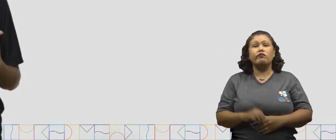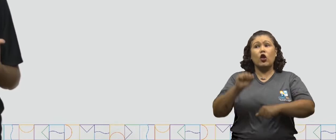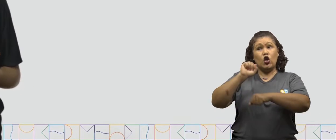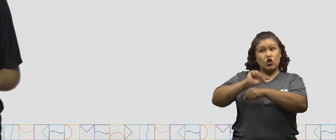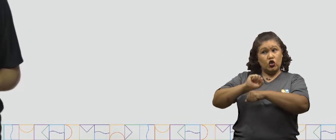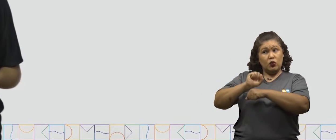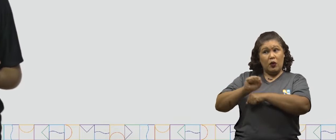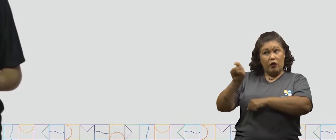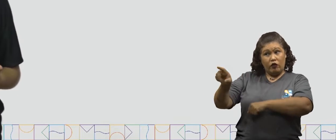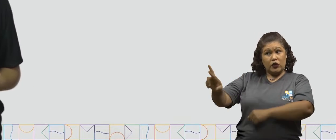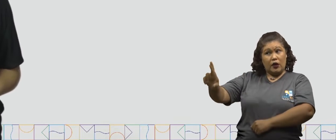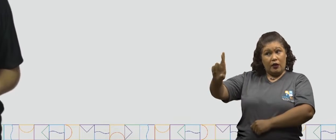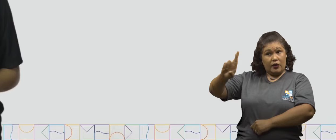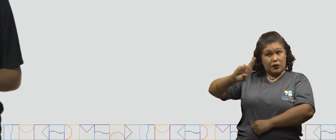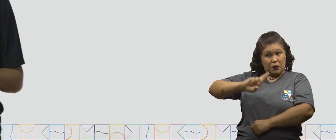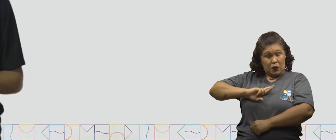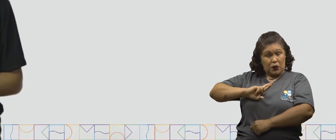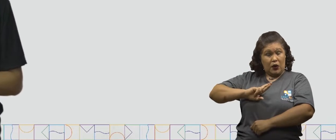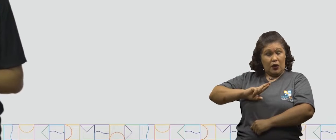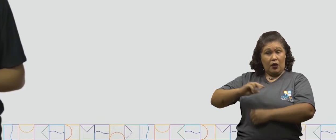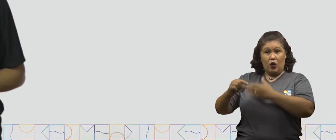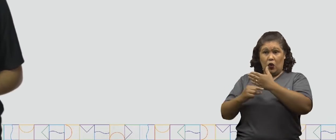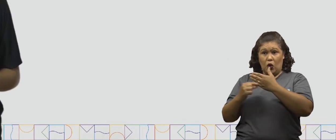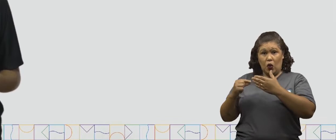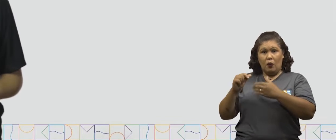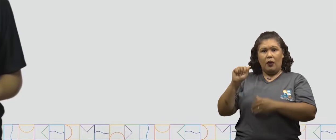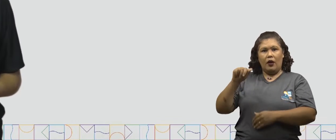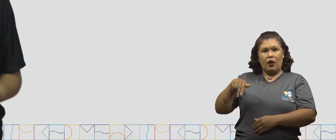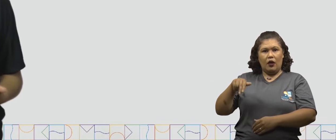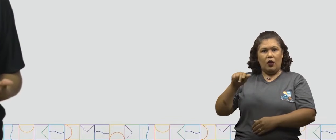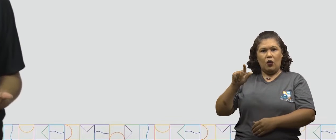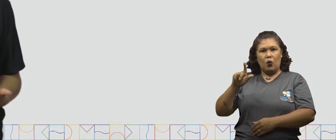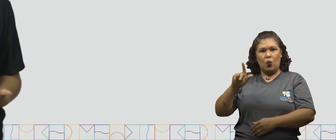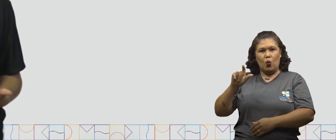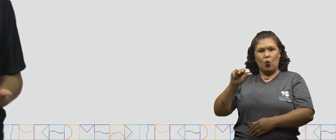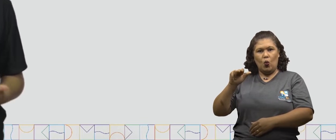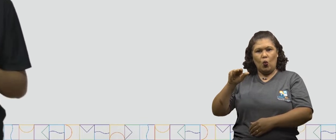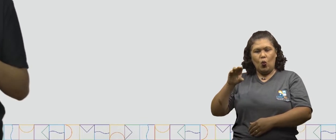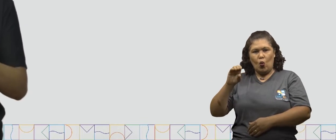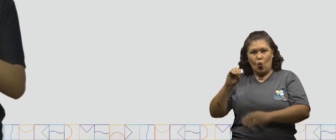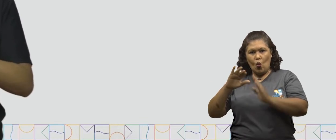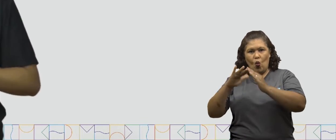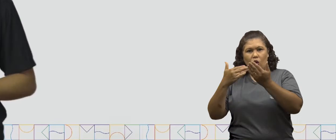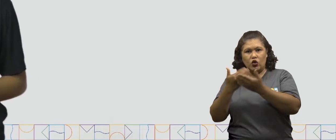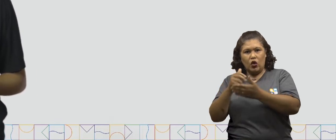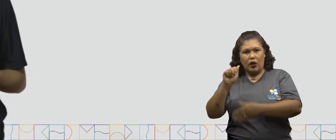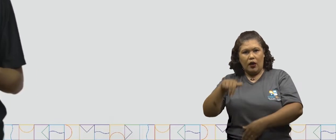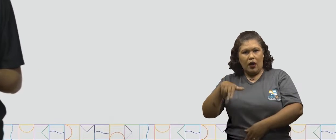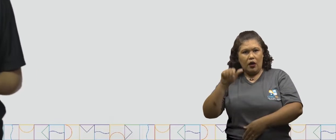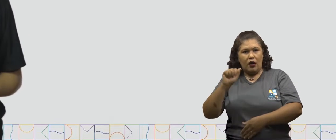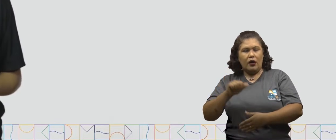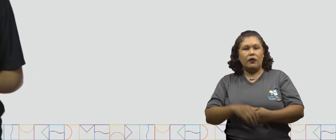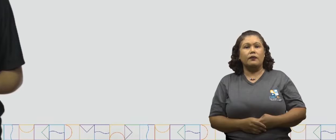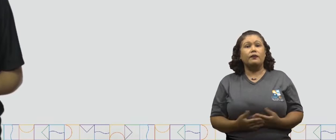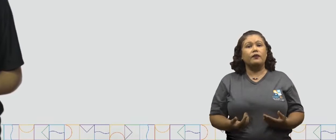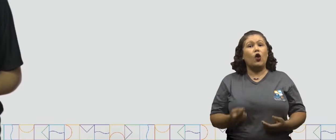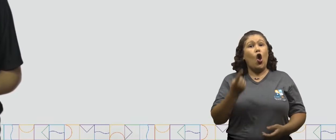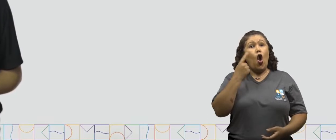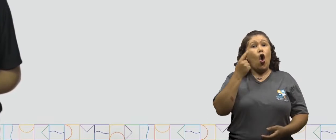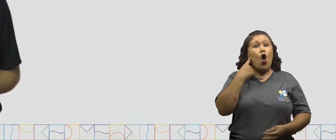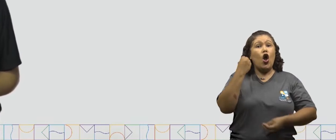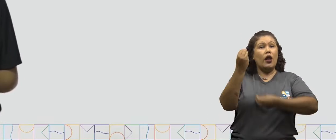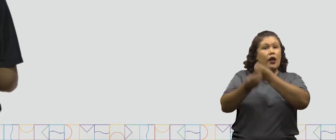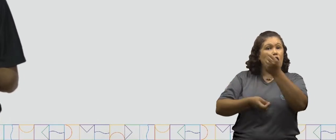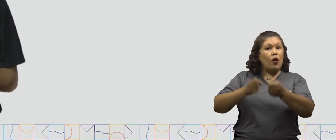então. Aguardamos uma resposta, alunos da escola Ana Maria Ipiranga. Veja comigo a versão final da carta